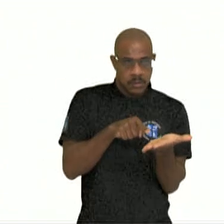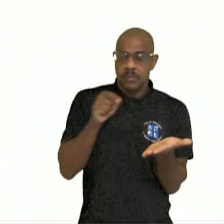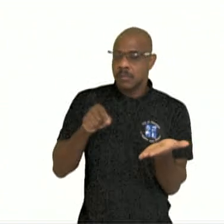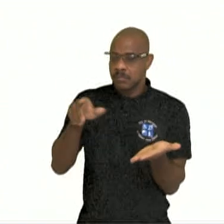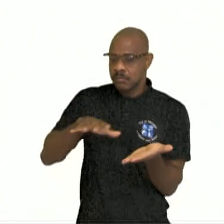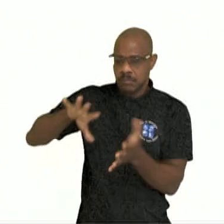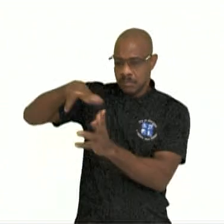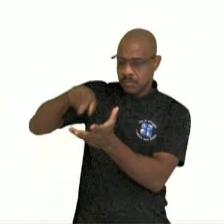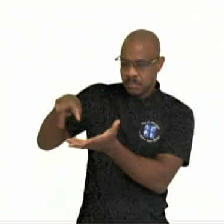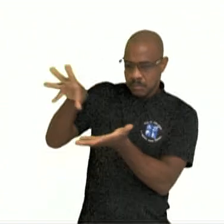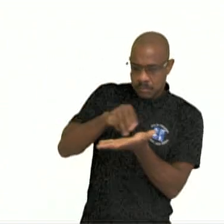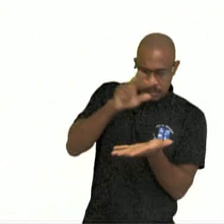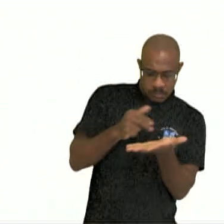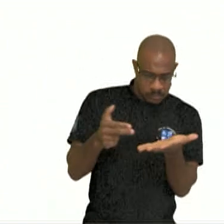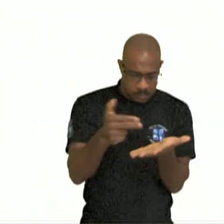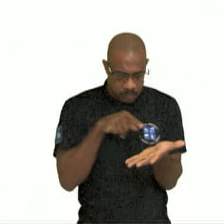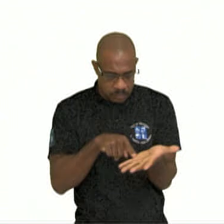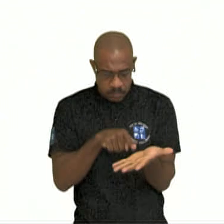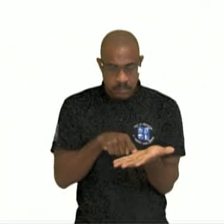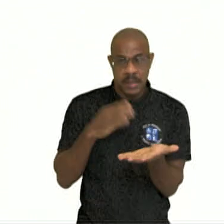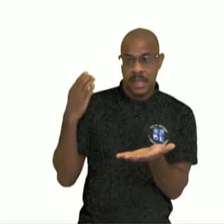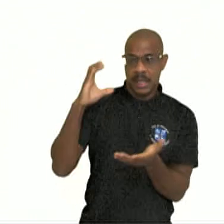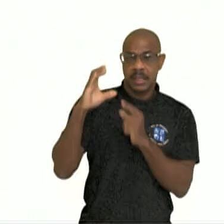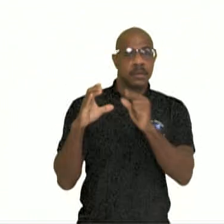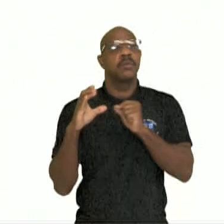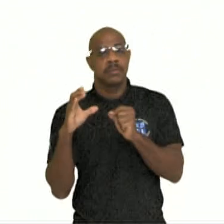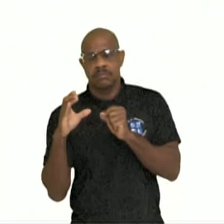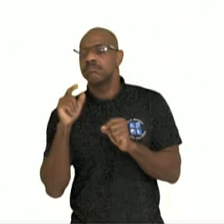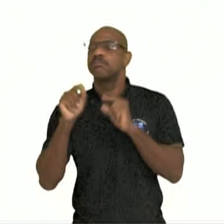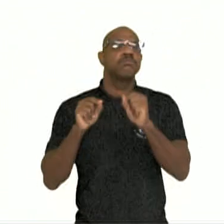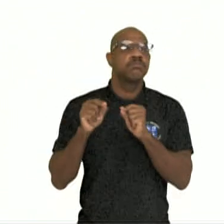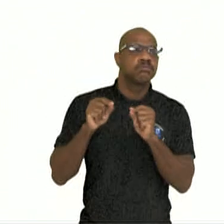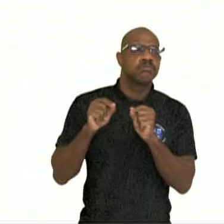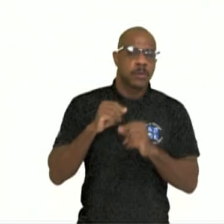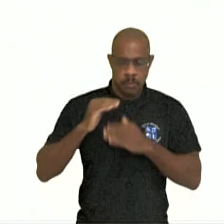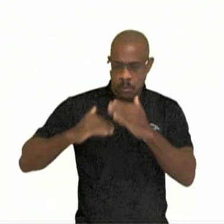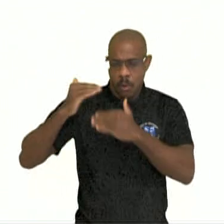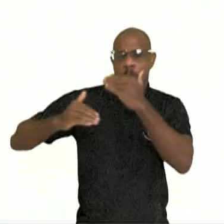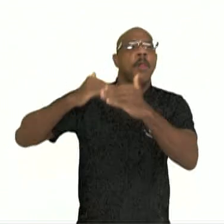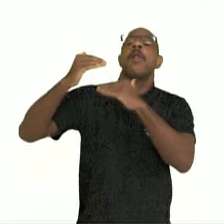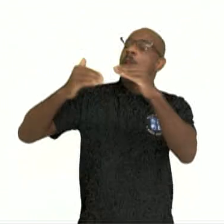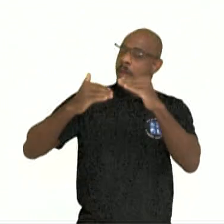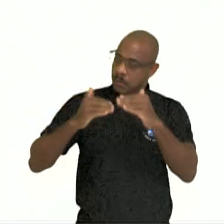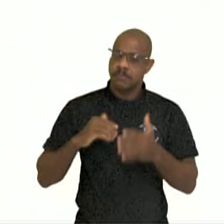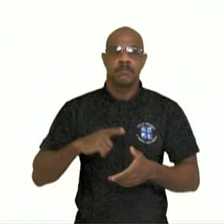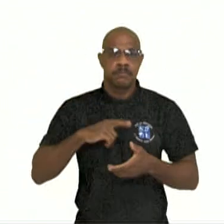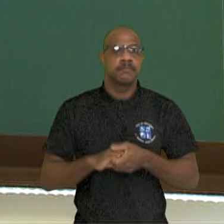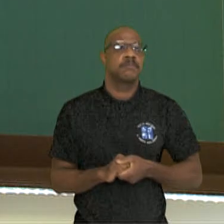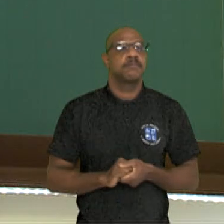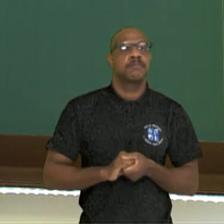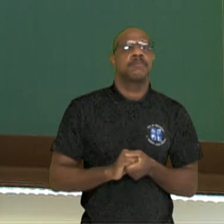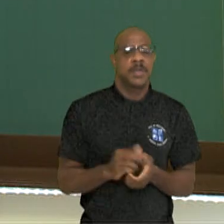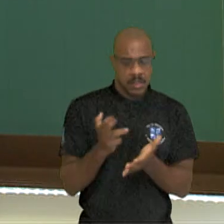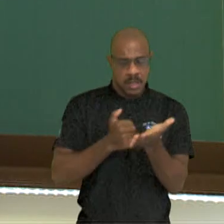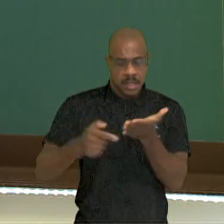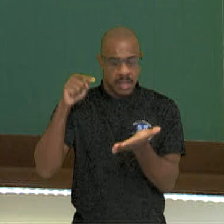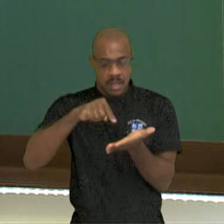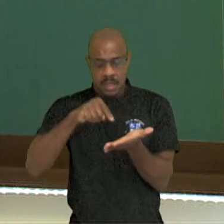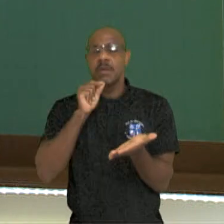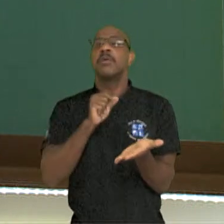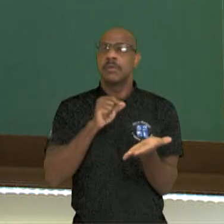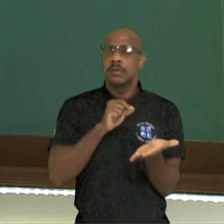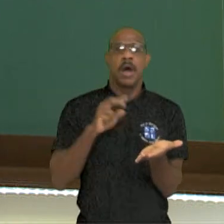superfície terrestre. E essa ciência, a cartografia, ela evoluiu ao longo do tempo. Ou seja, ao longo da história